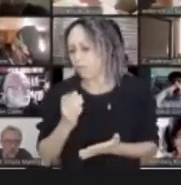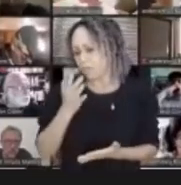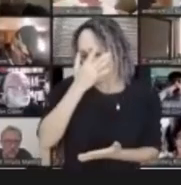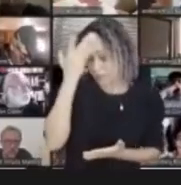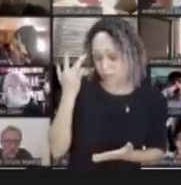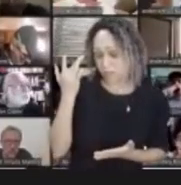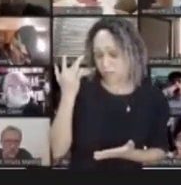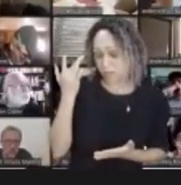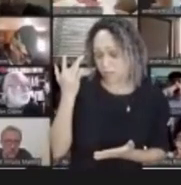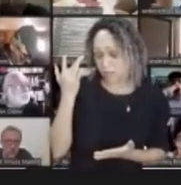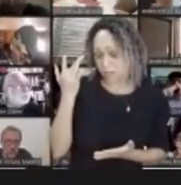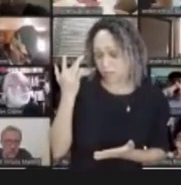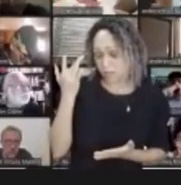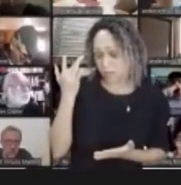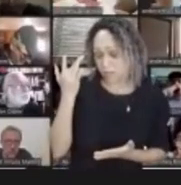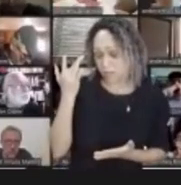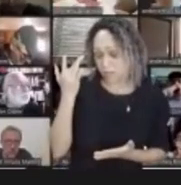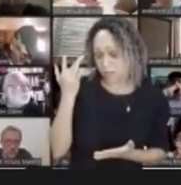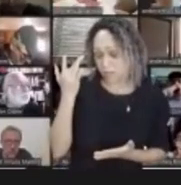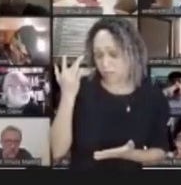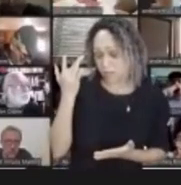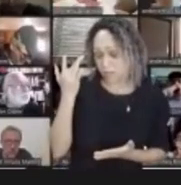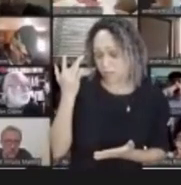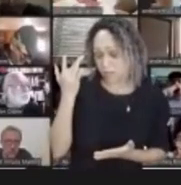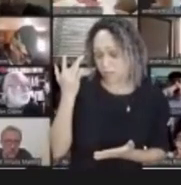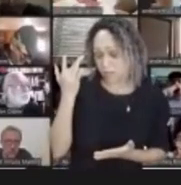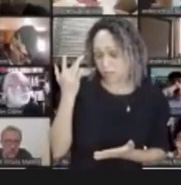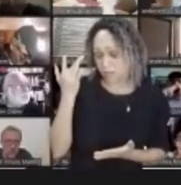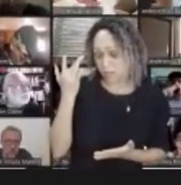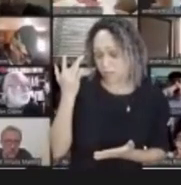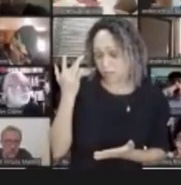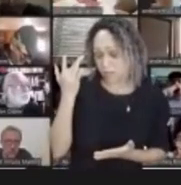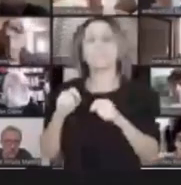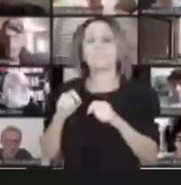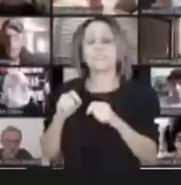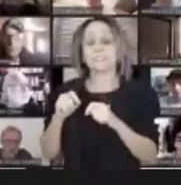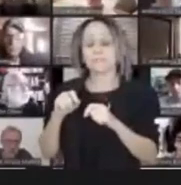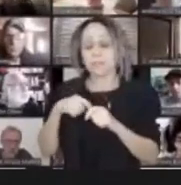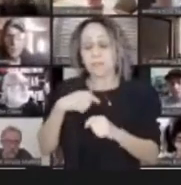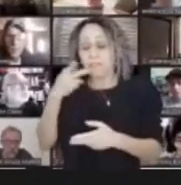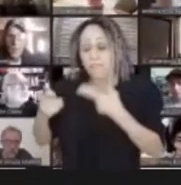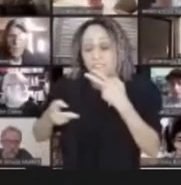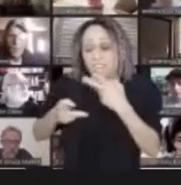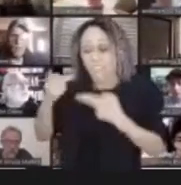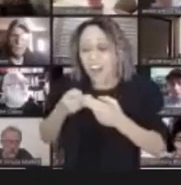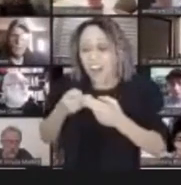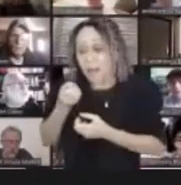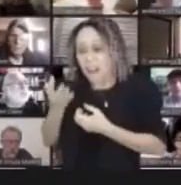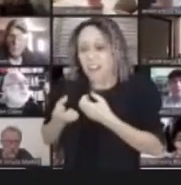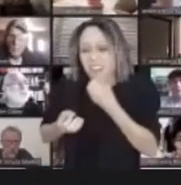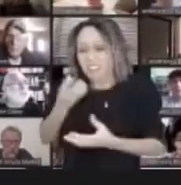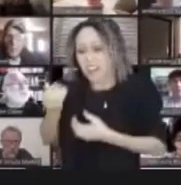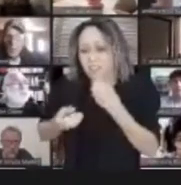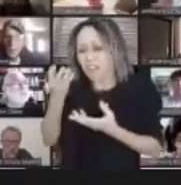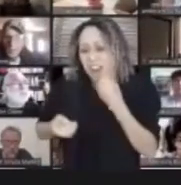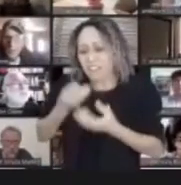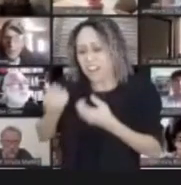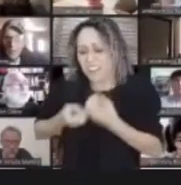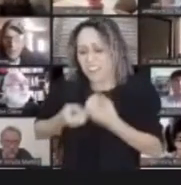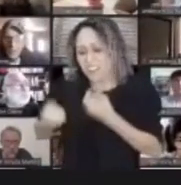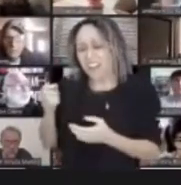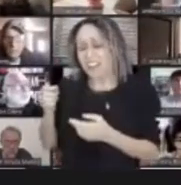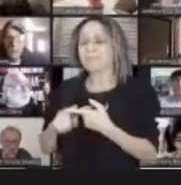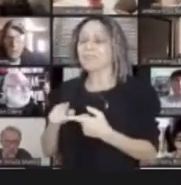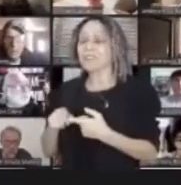que, quando você toca nesse assunto da Covid, isso abala, mas abala de uma maneira quase que intransponível a